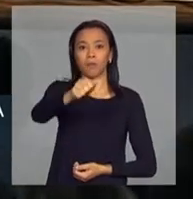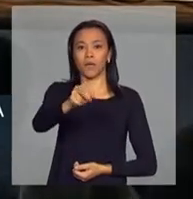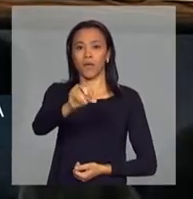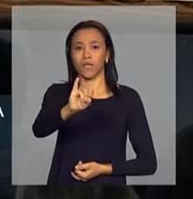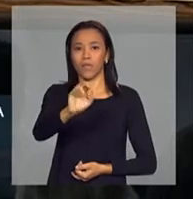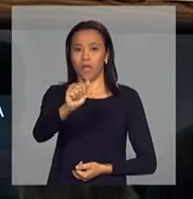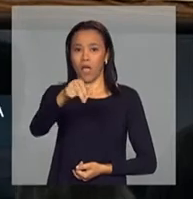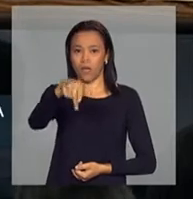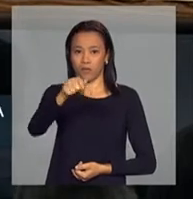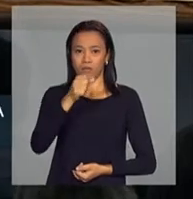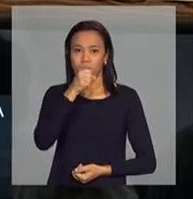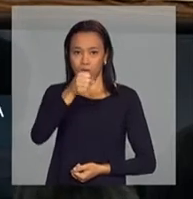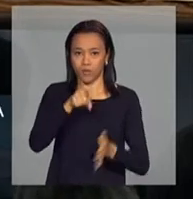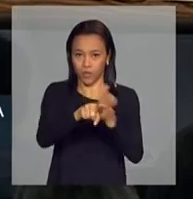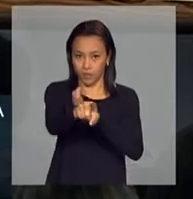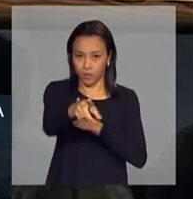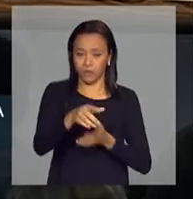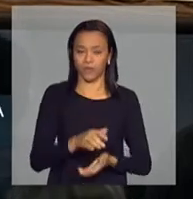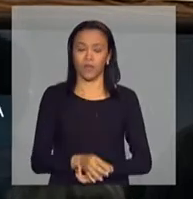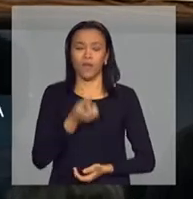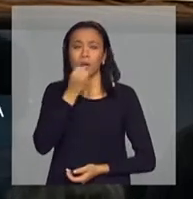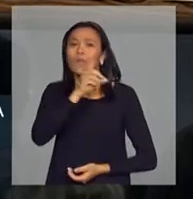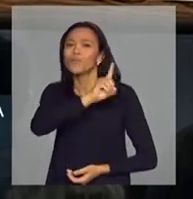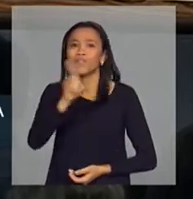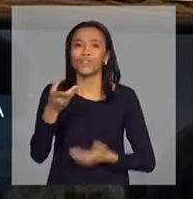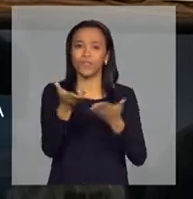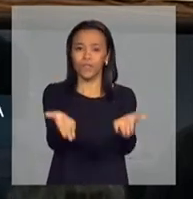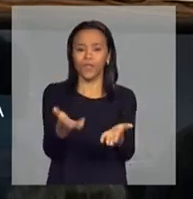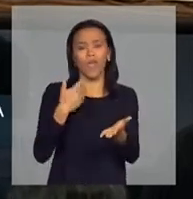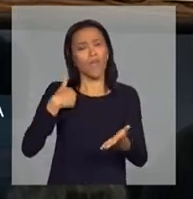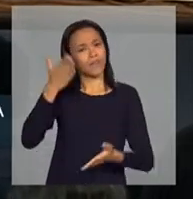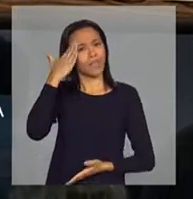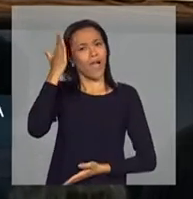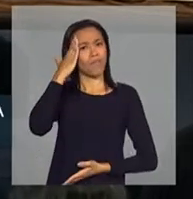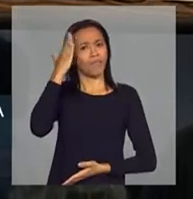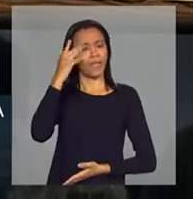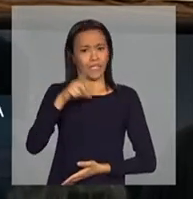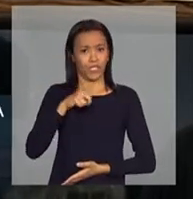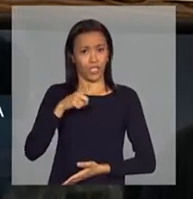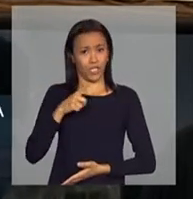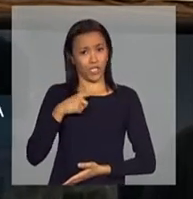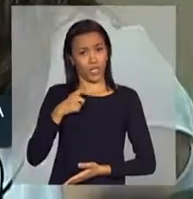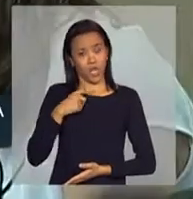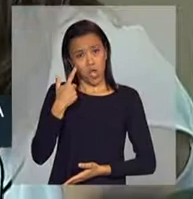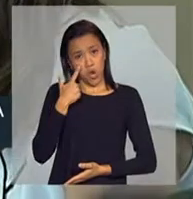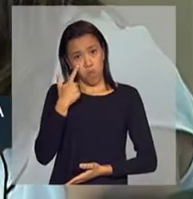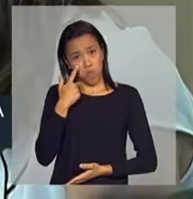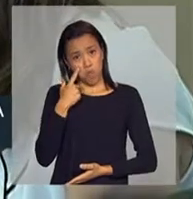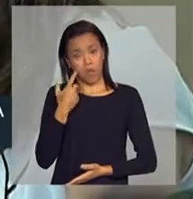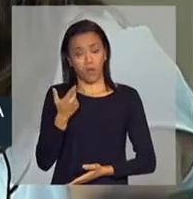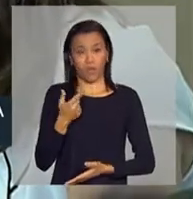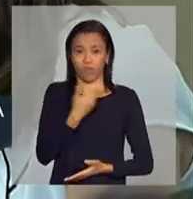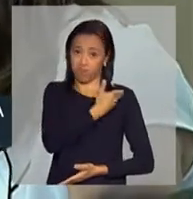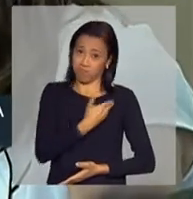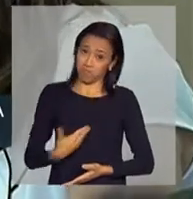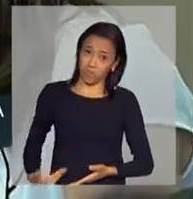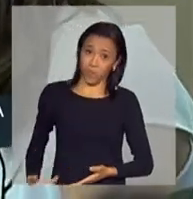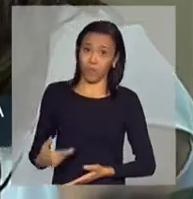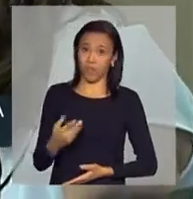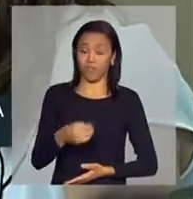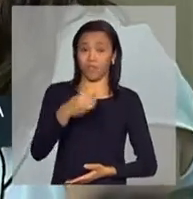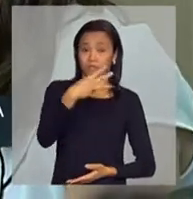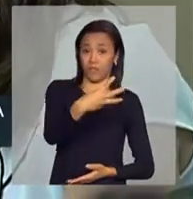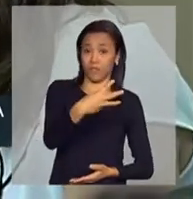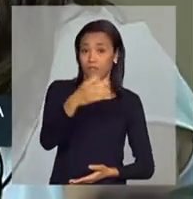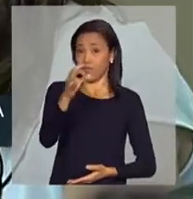folha Bom dia Ministro o primeiro queria saber havia uma previsão do governo de um crescimento entre três e três meio esse